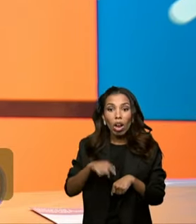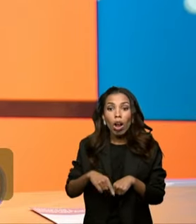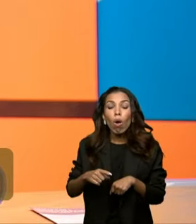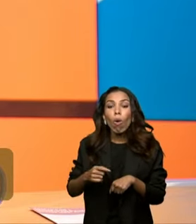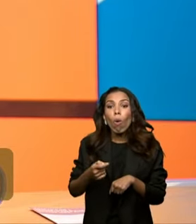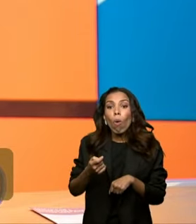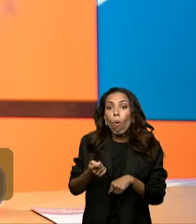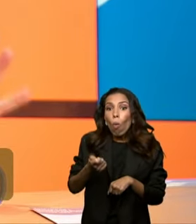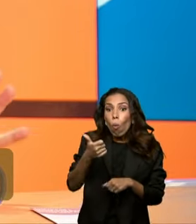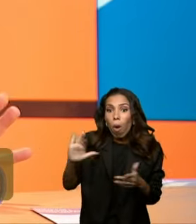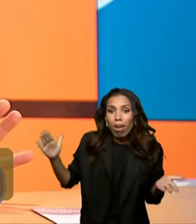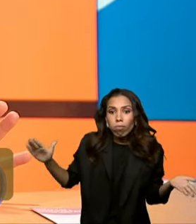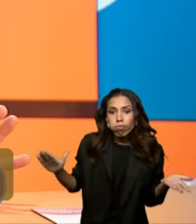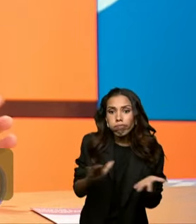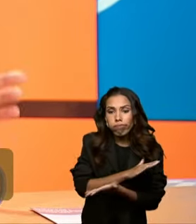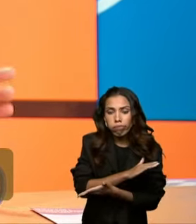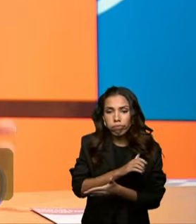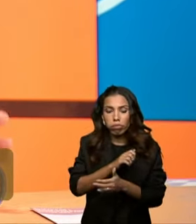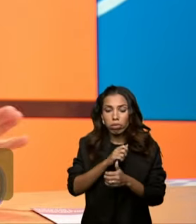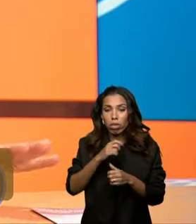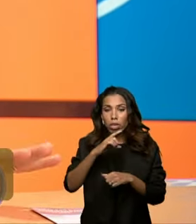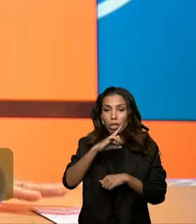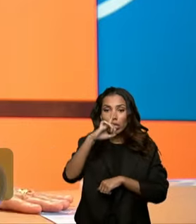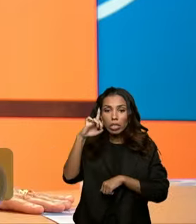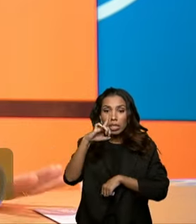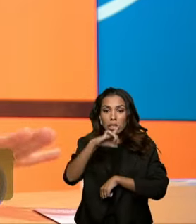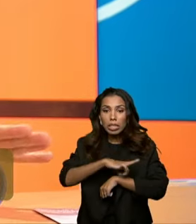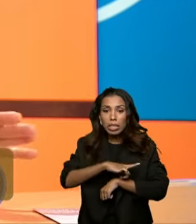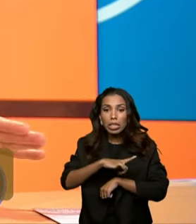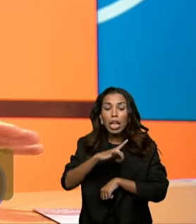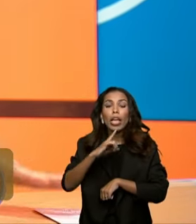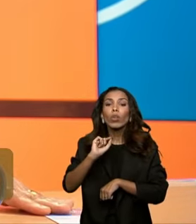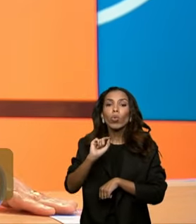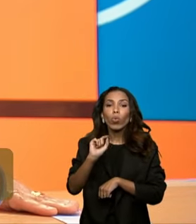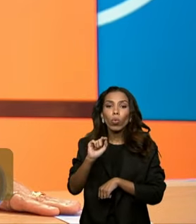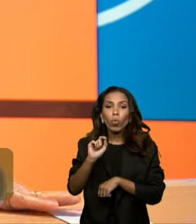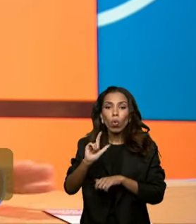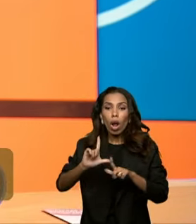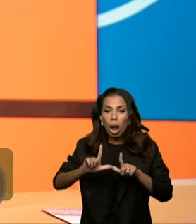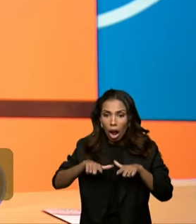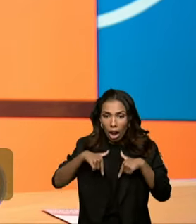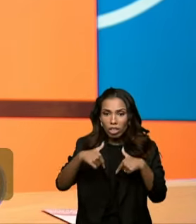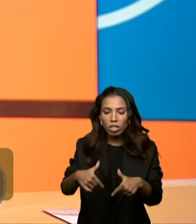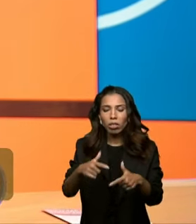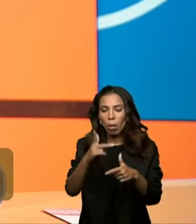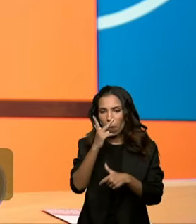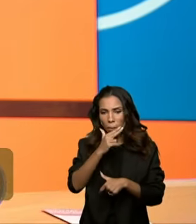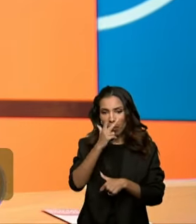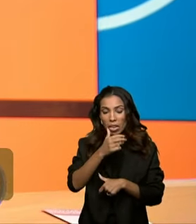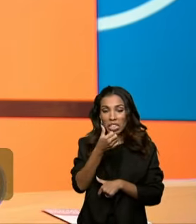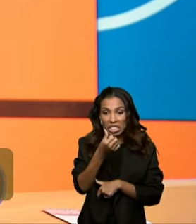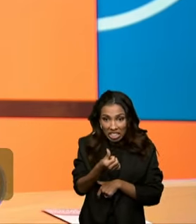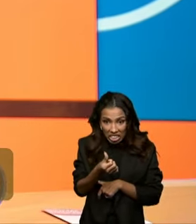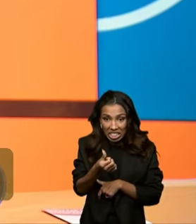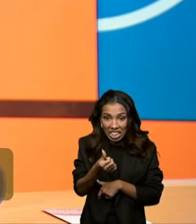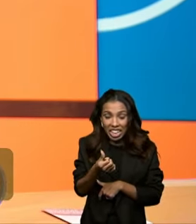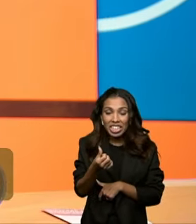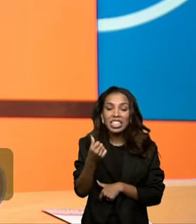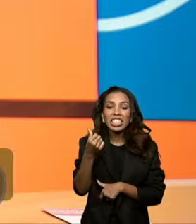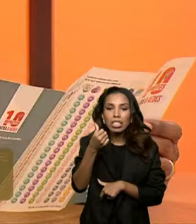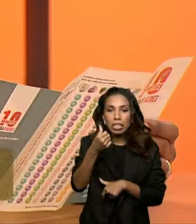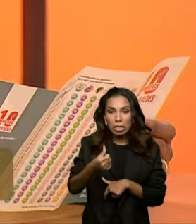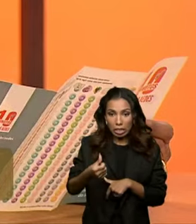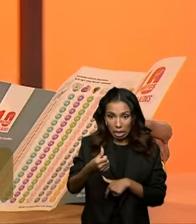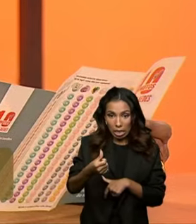sua enorme epidemia de dengue só com uma ação parecida. Durante 6 finais de semana, a população inteira